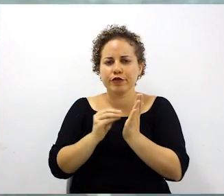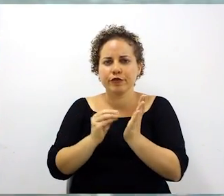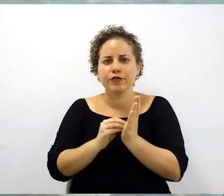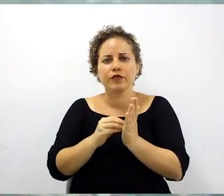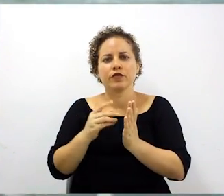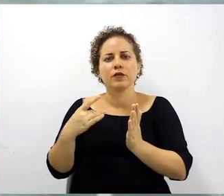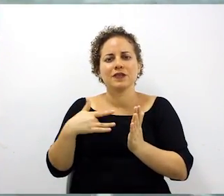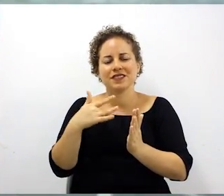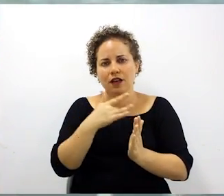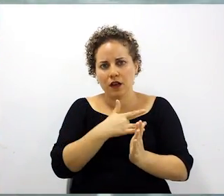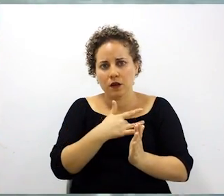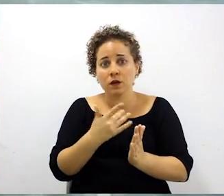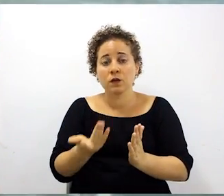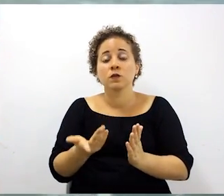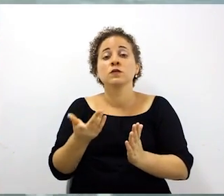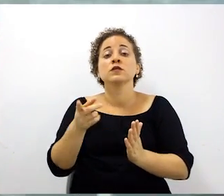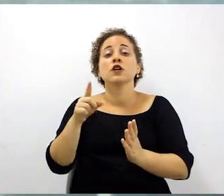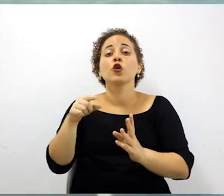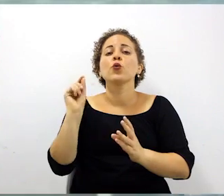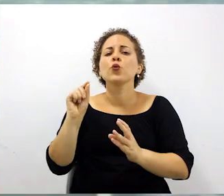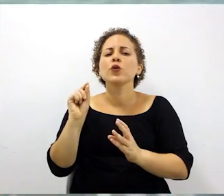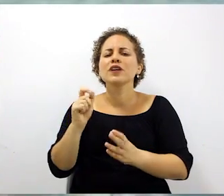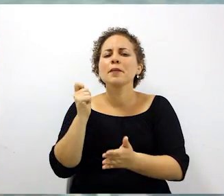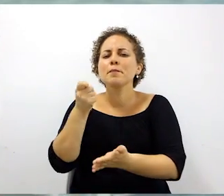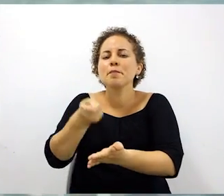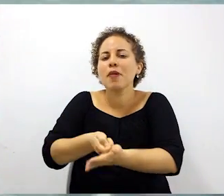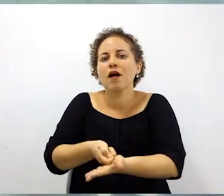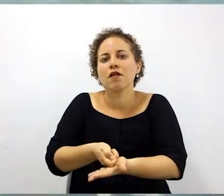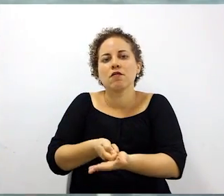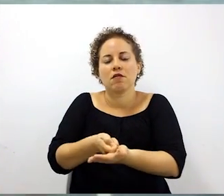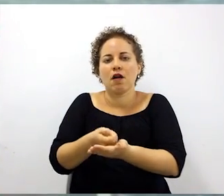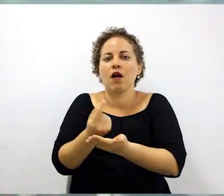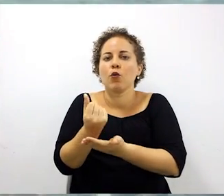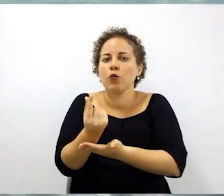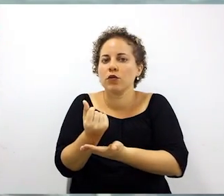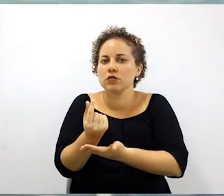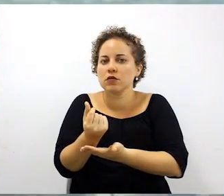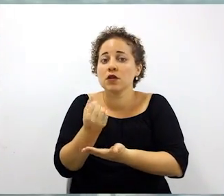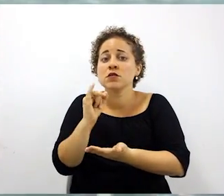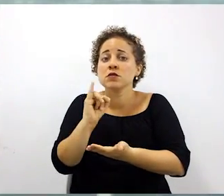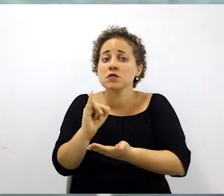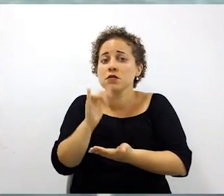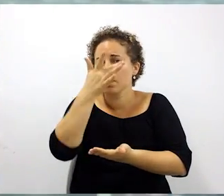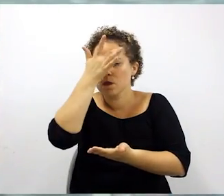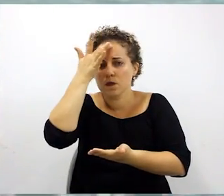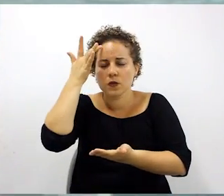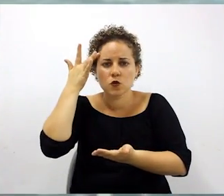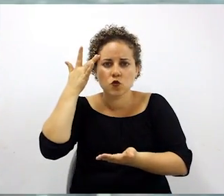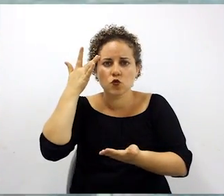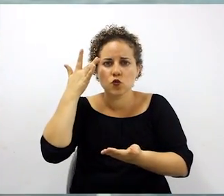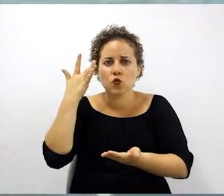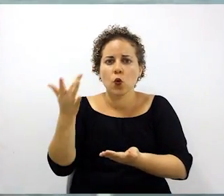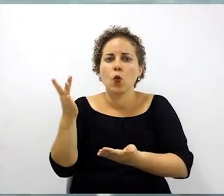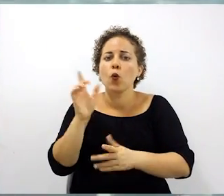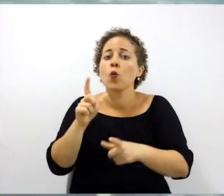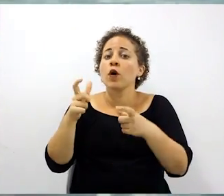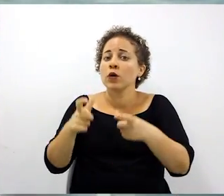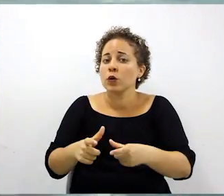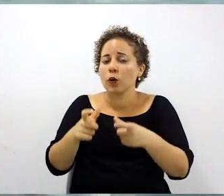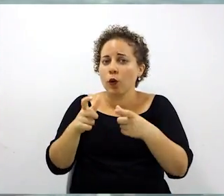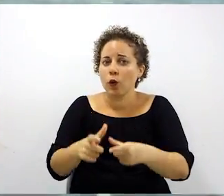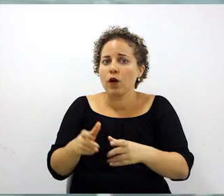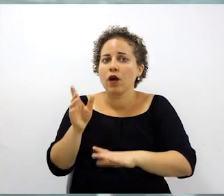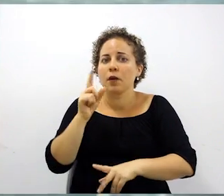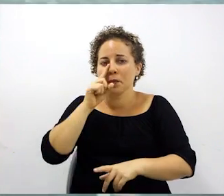verifiquem lá qual é o percentual que deve ser pago ao trabalhador, caso ele esteja exposto a uma situação de insalubridade